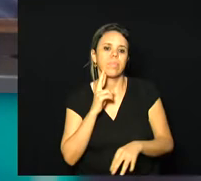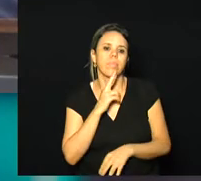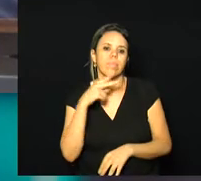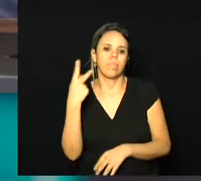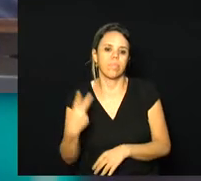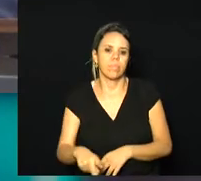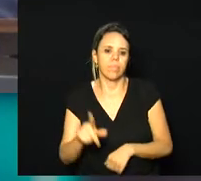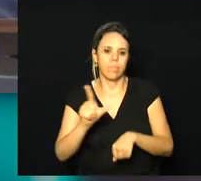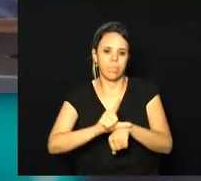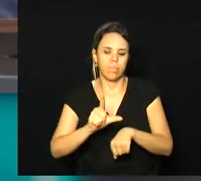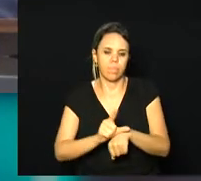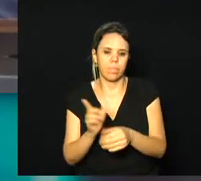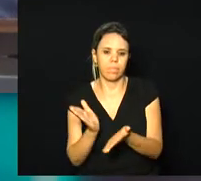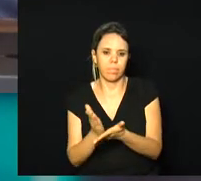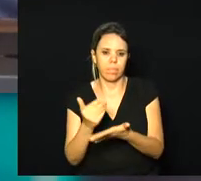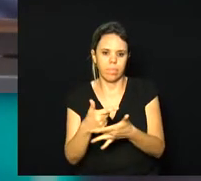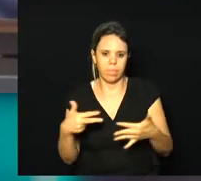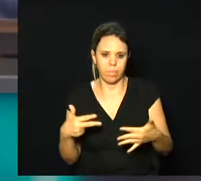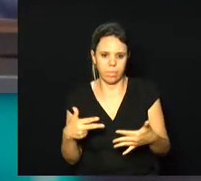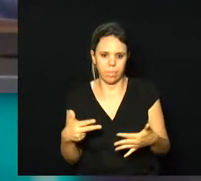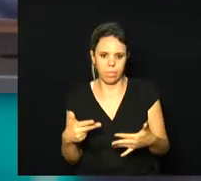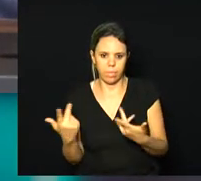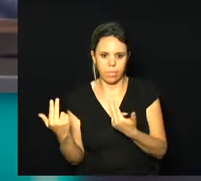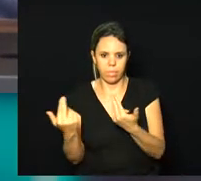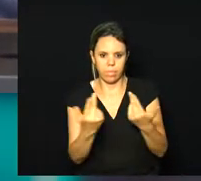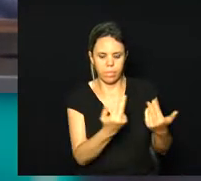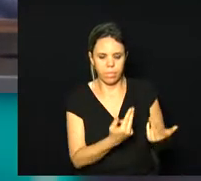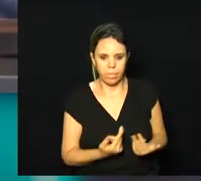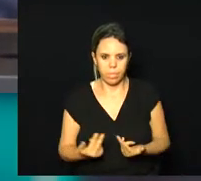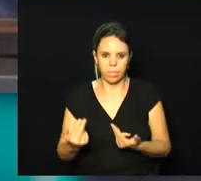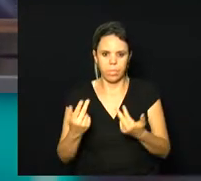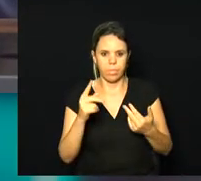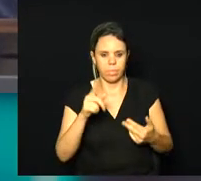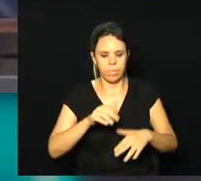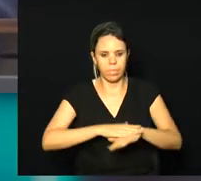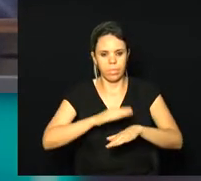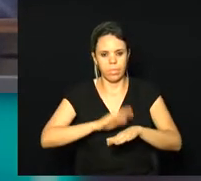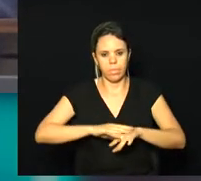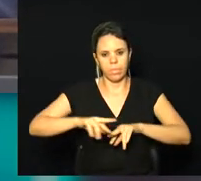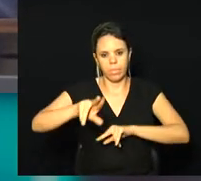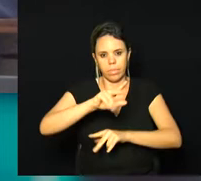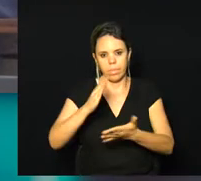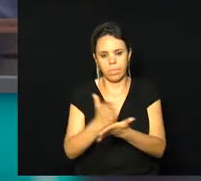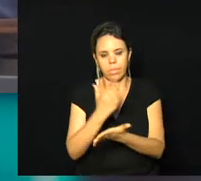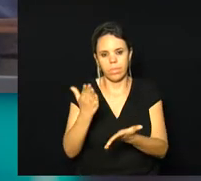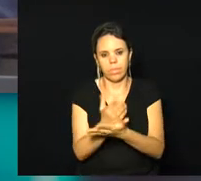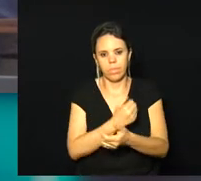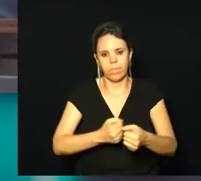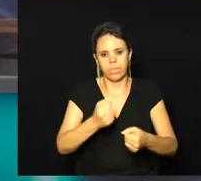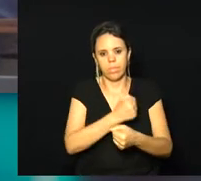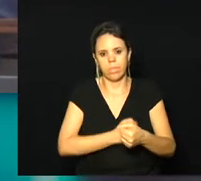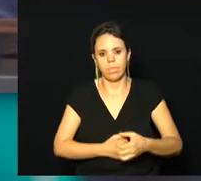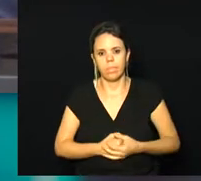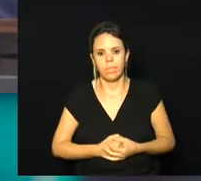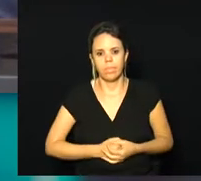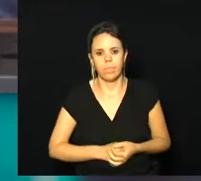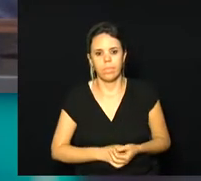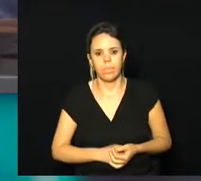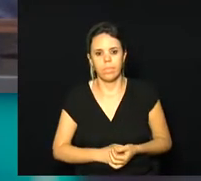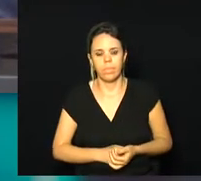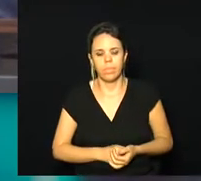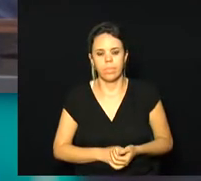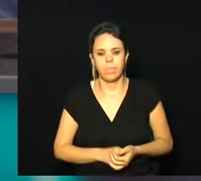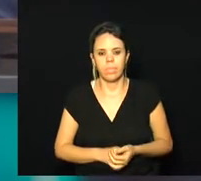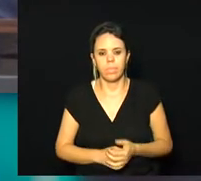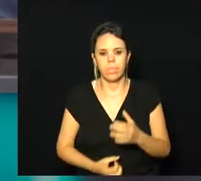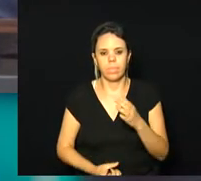e loja de bolos, bem como é autor de diversos livros de culinária, além de ser